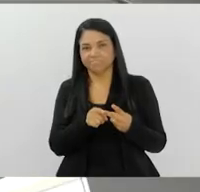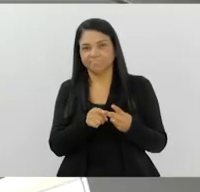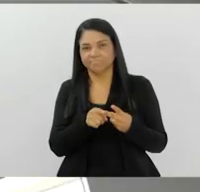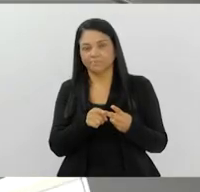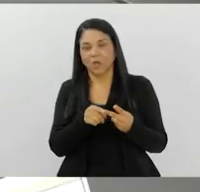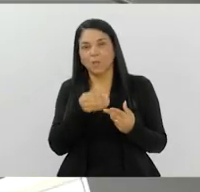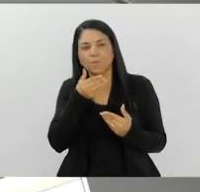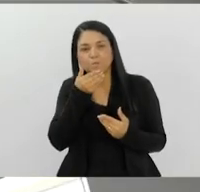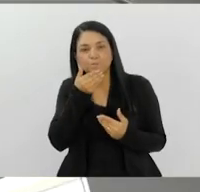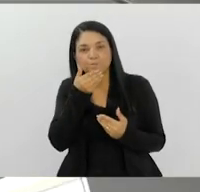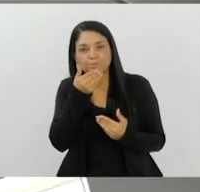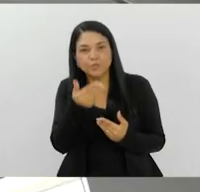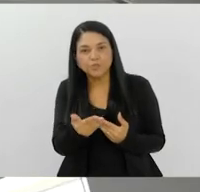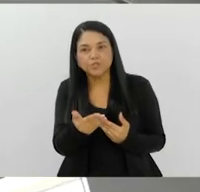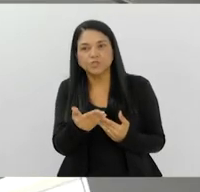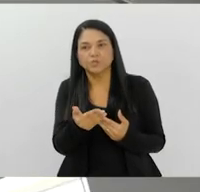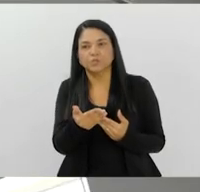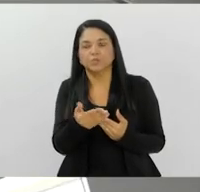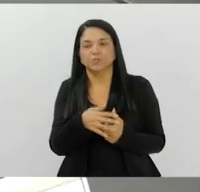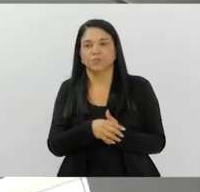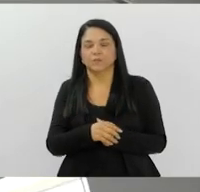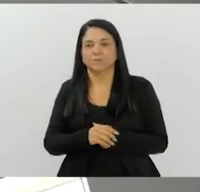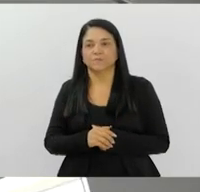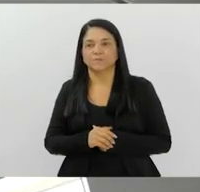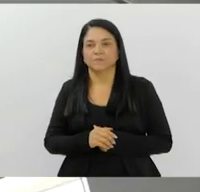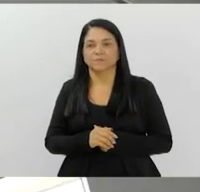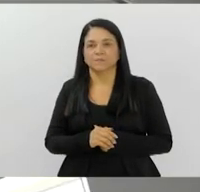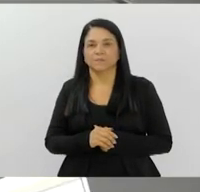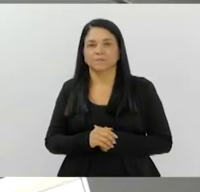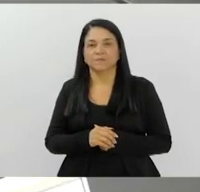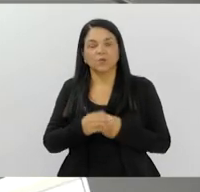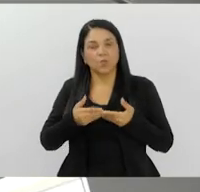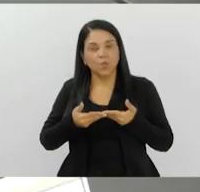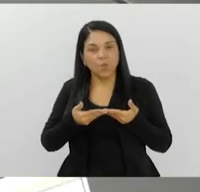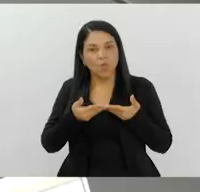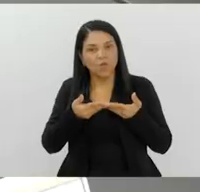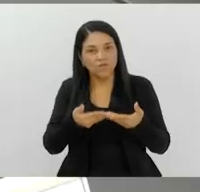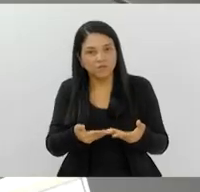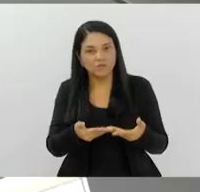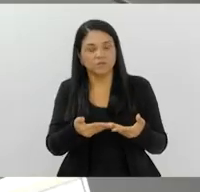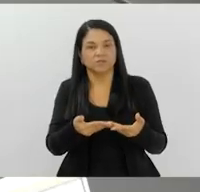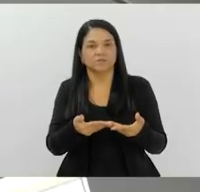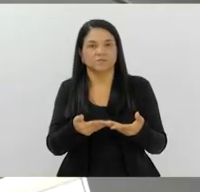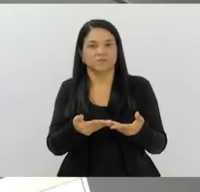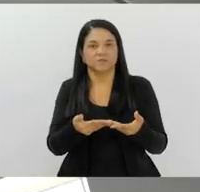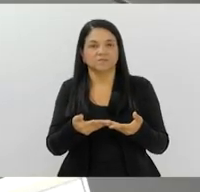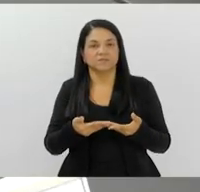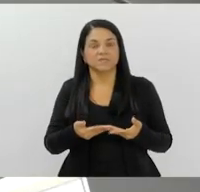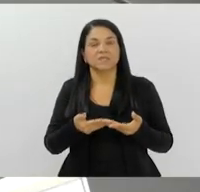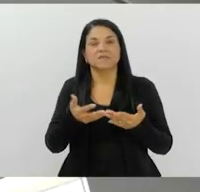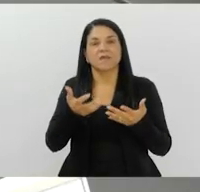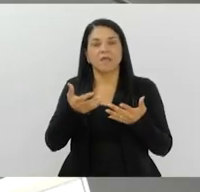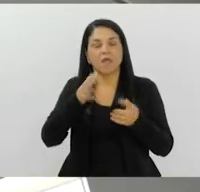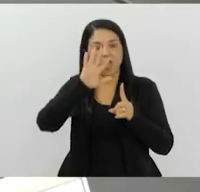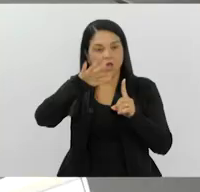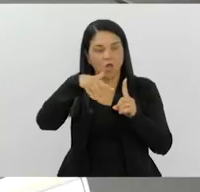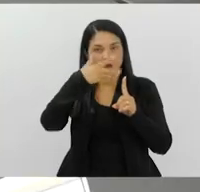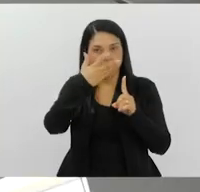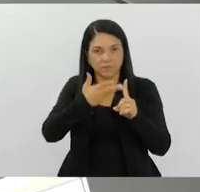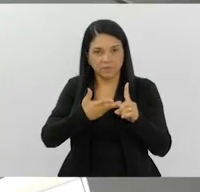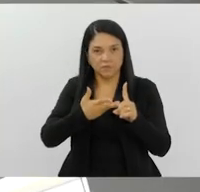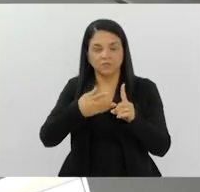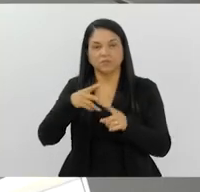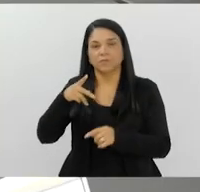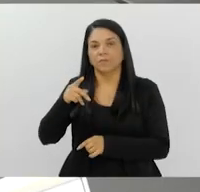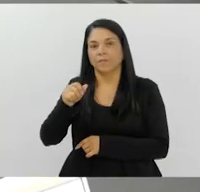pedido pro Deputado né e é um convite também para quem quiser estar na homenagem a Paraíso do tutin no